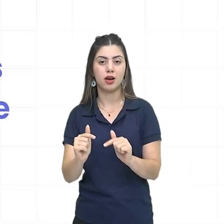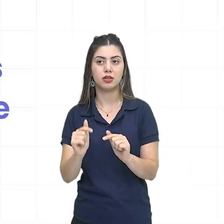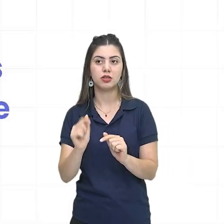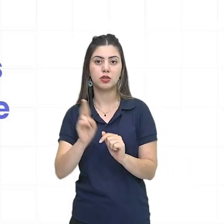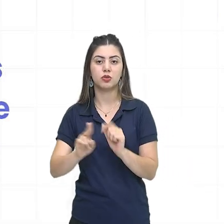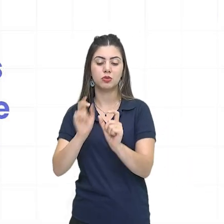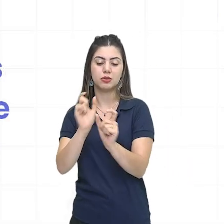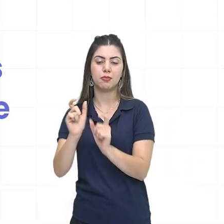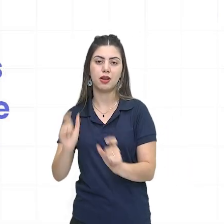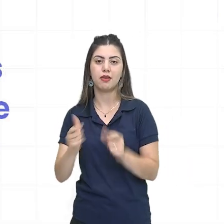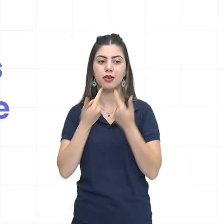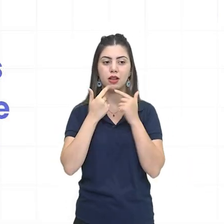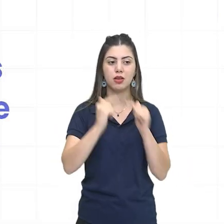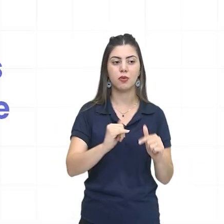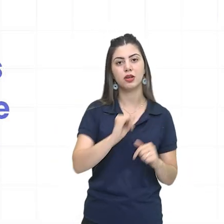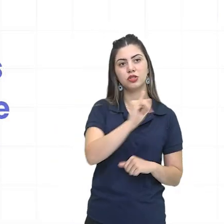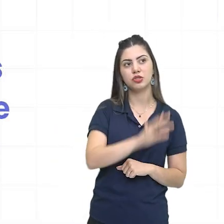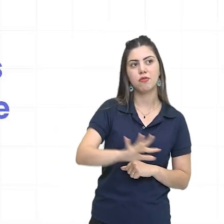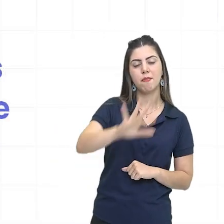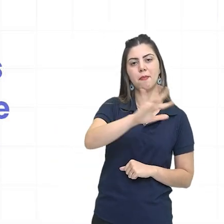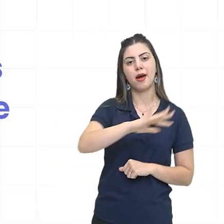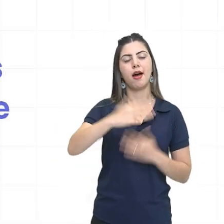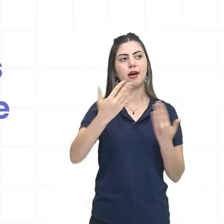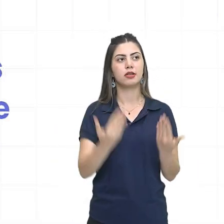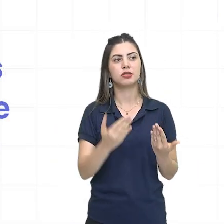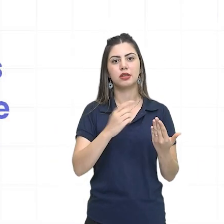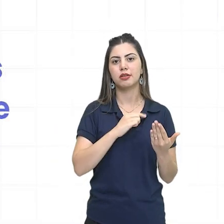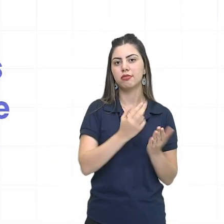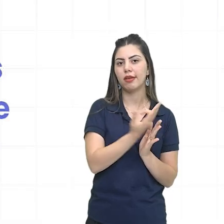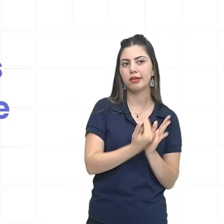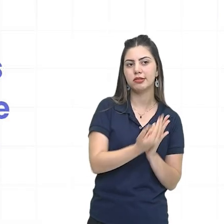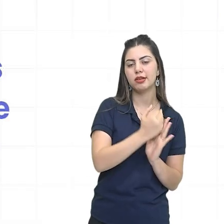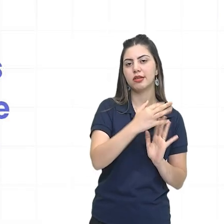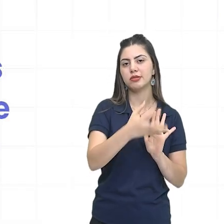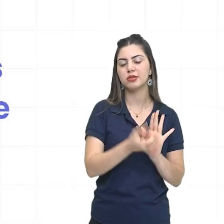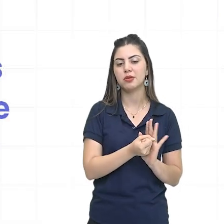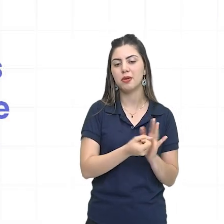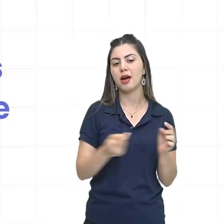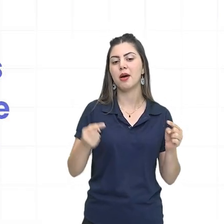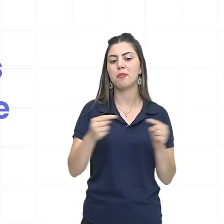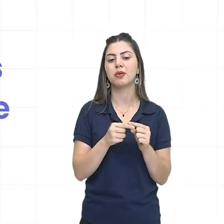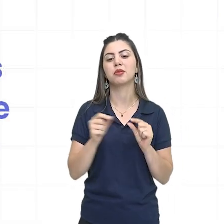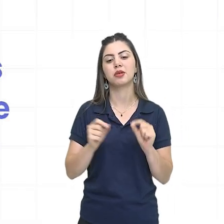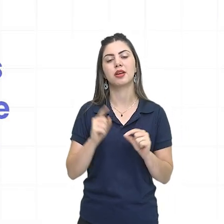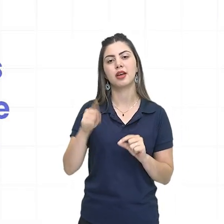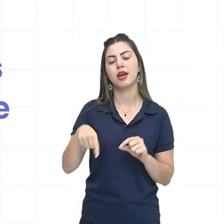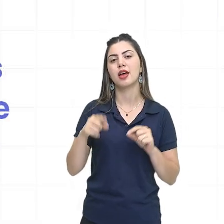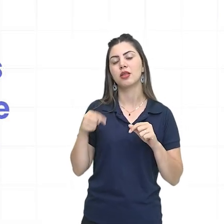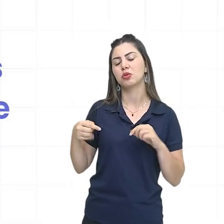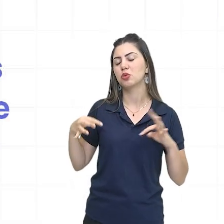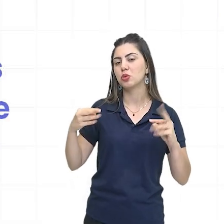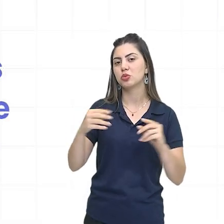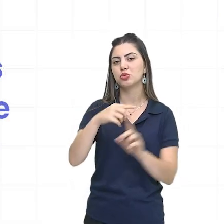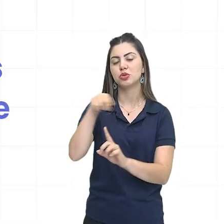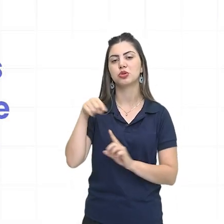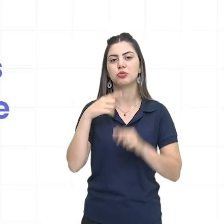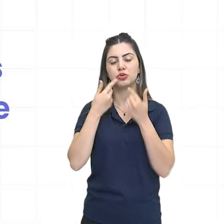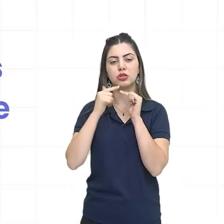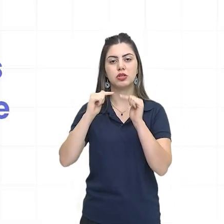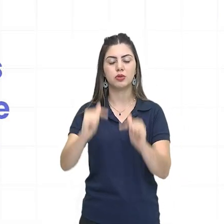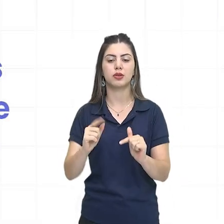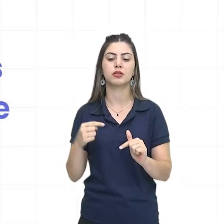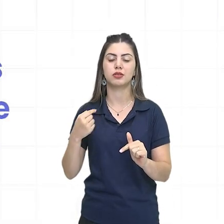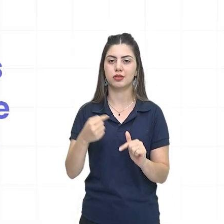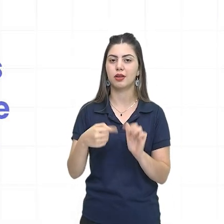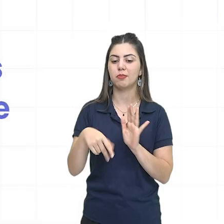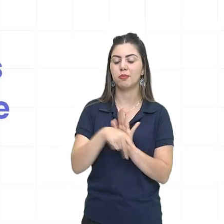não verbal, elas compõem todo o bojo da linguagem humana e também da linguagem que é utilizada nas